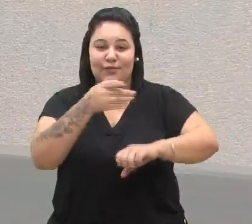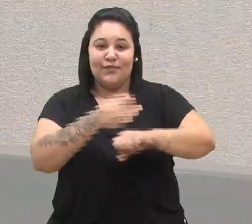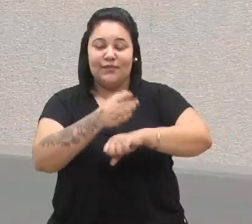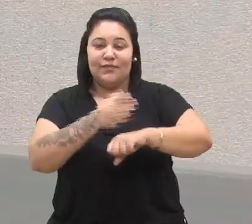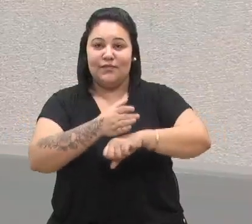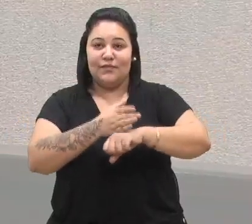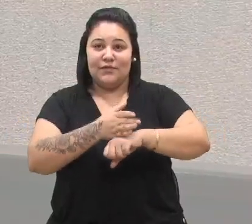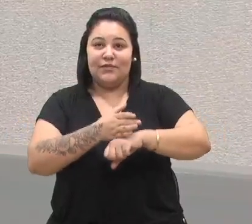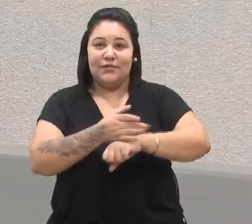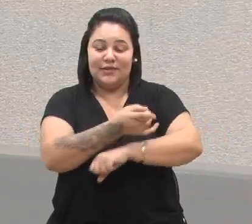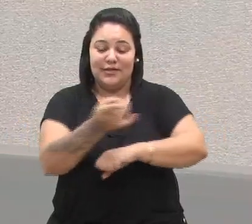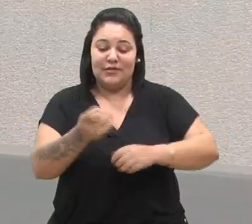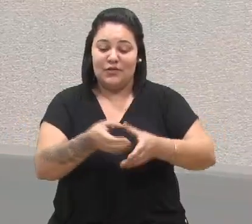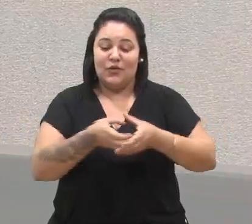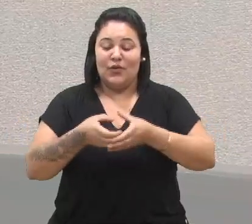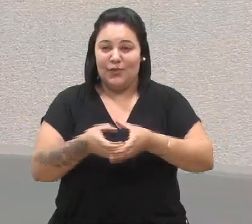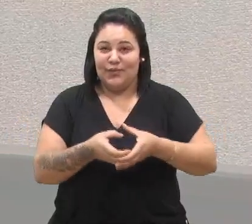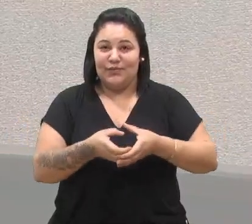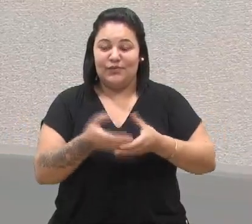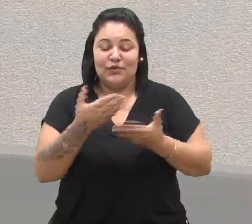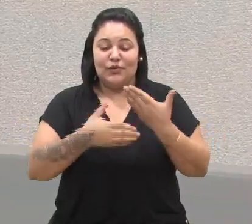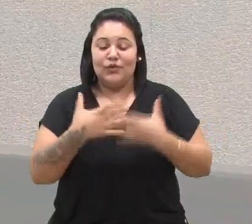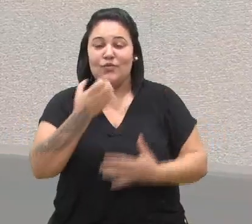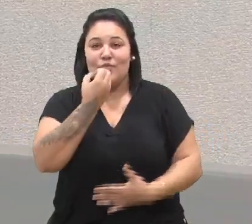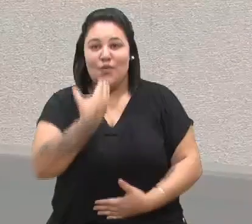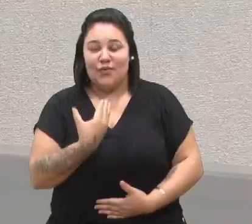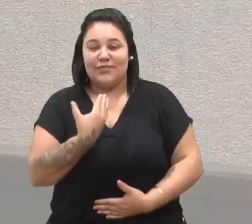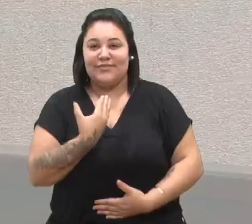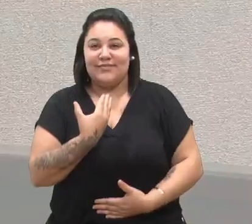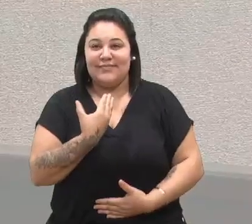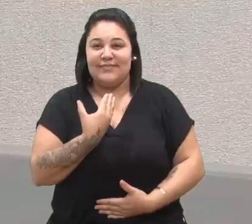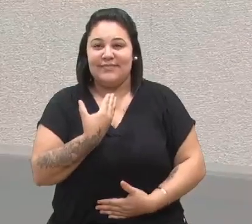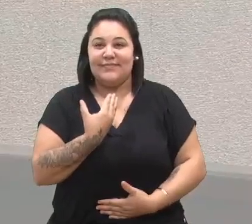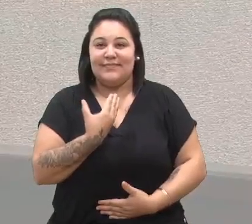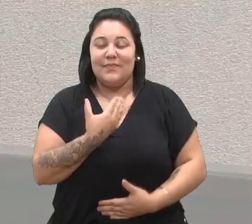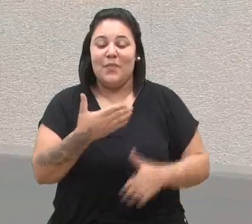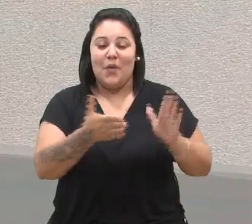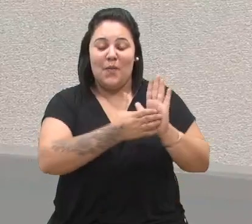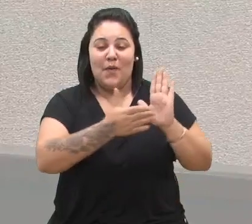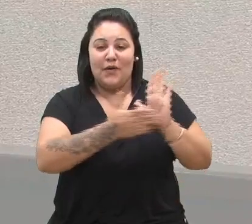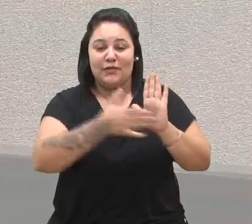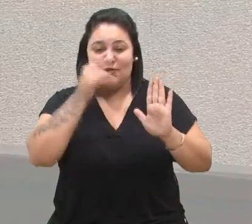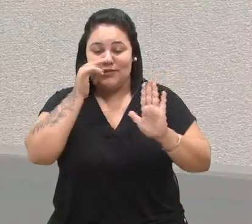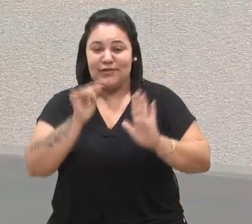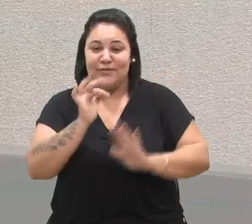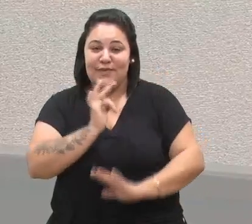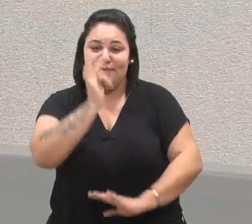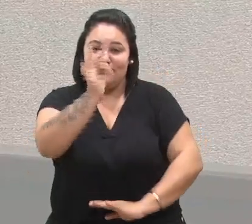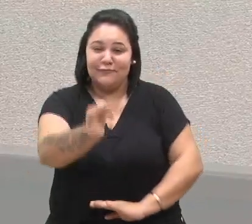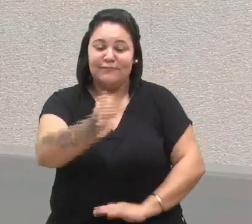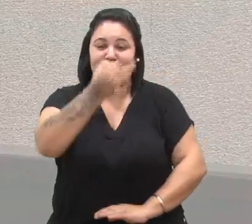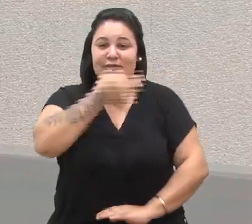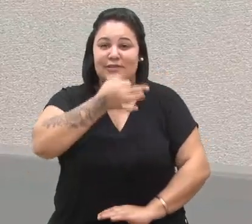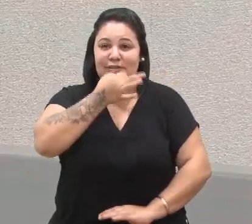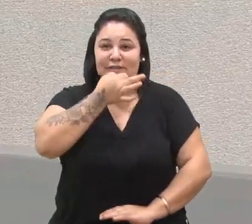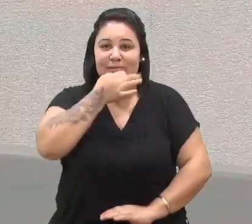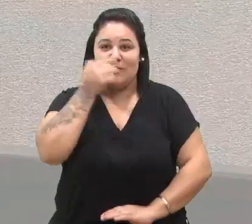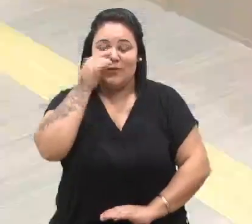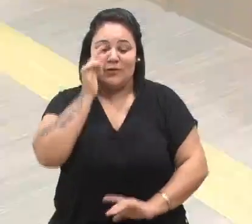outras pessoas muito boas e todos com boas intenções para a gente conseguir a Caxias do futuro. Chegamos lá, né?